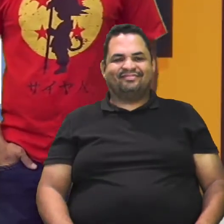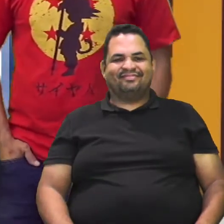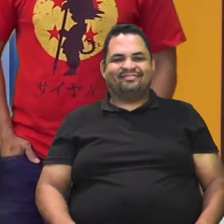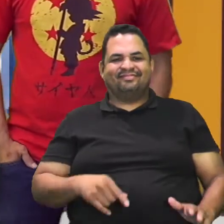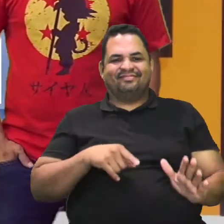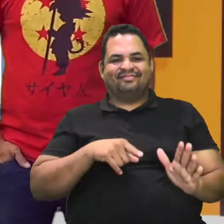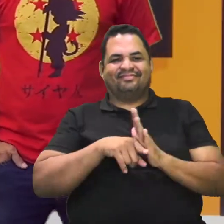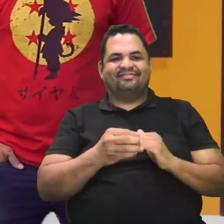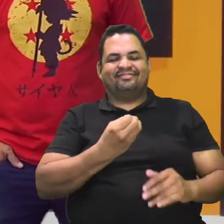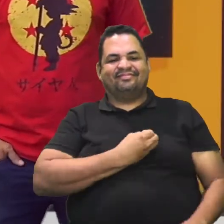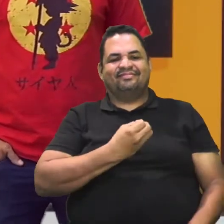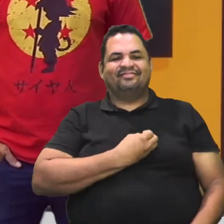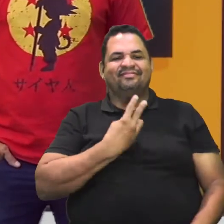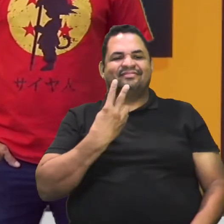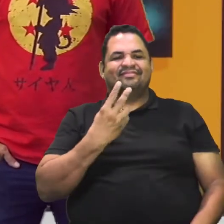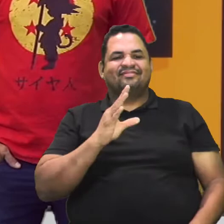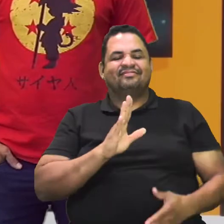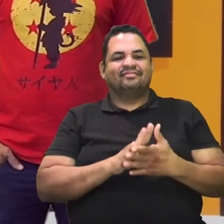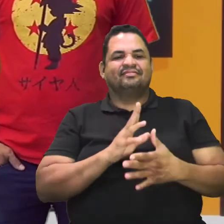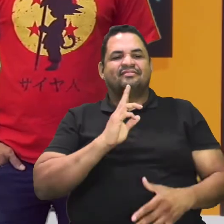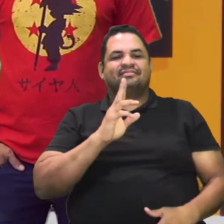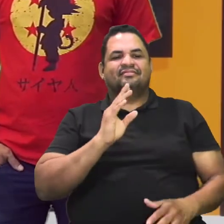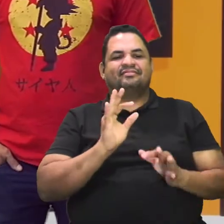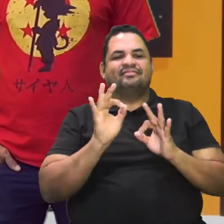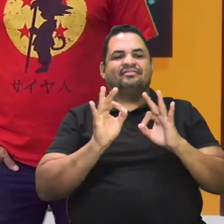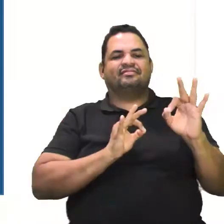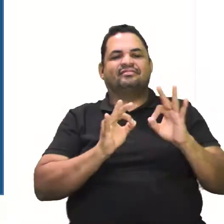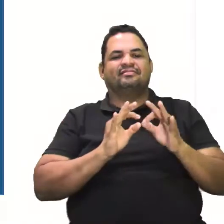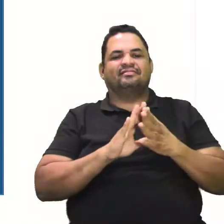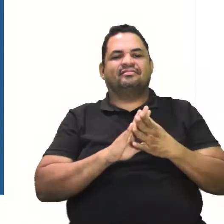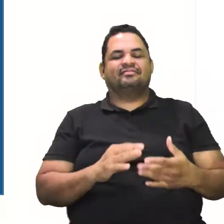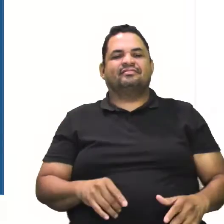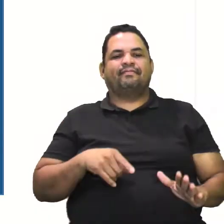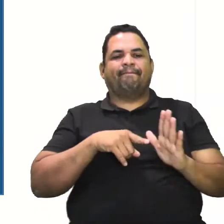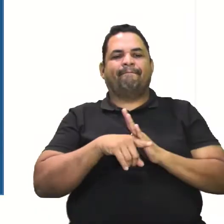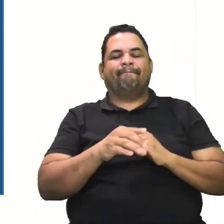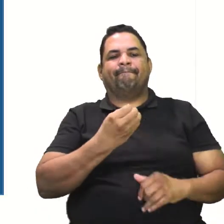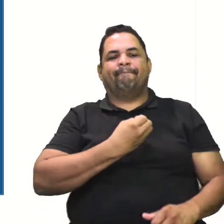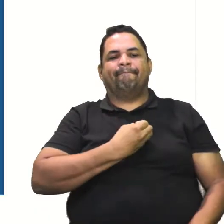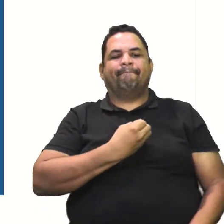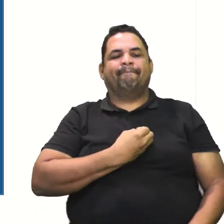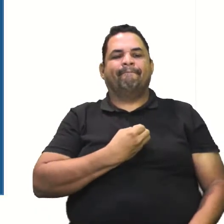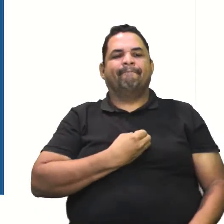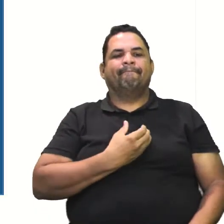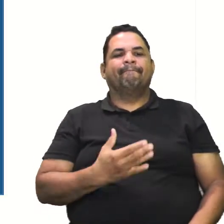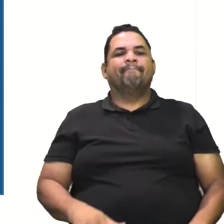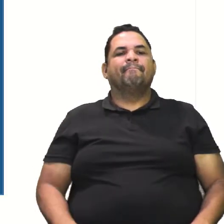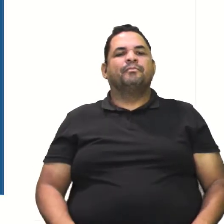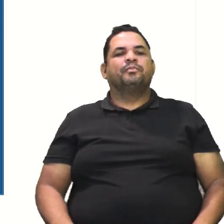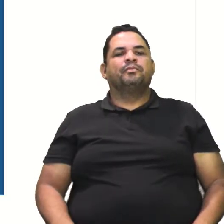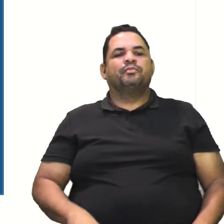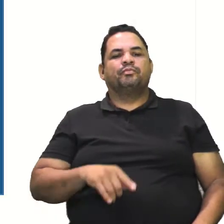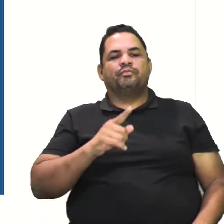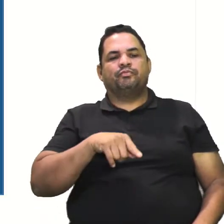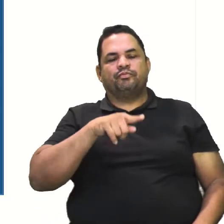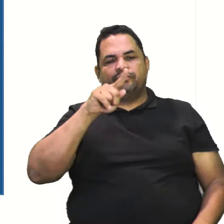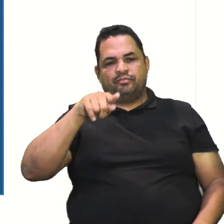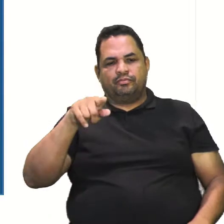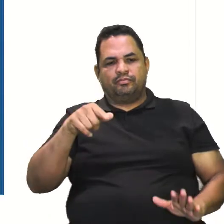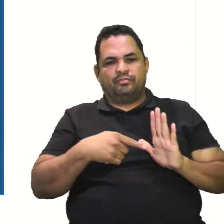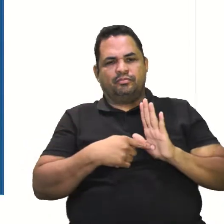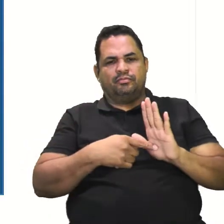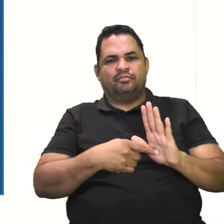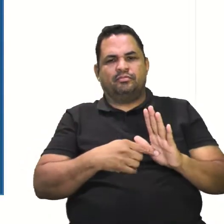Vamos de pergunta número 2 e a gente continua reconhecendo as formas. Olha lá. Na pergunta de número 2 diz que... O gráfico